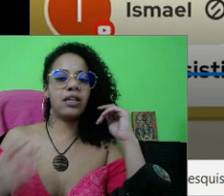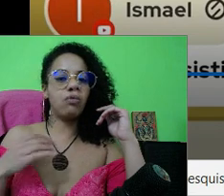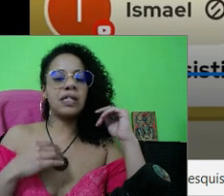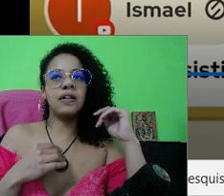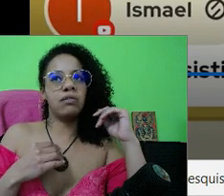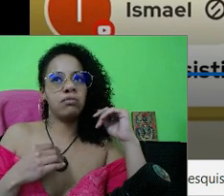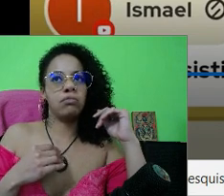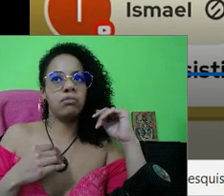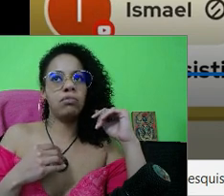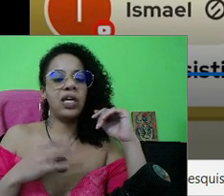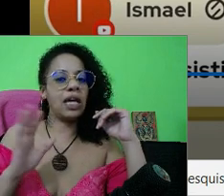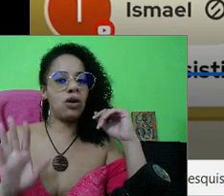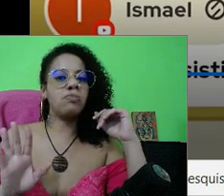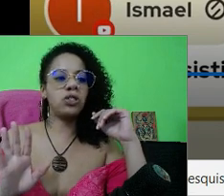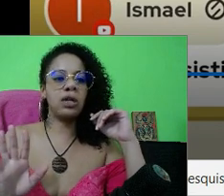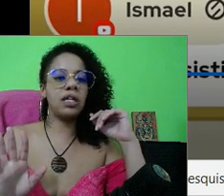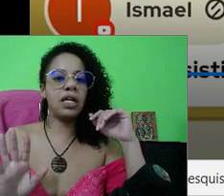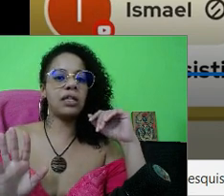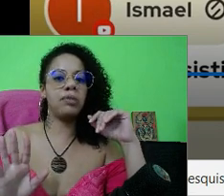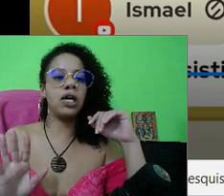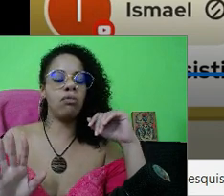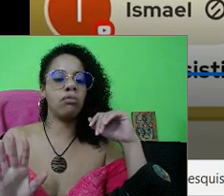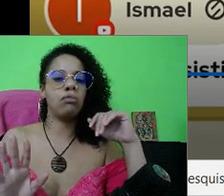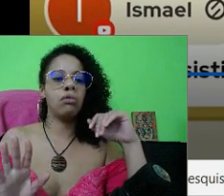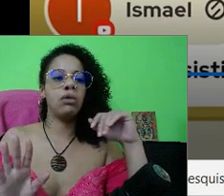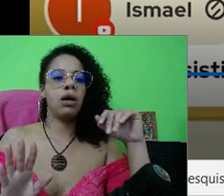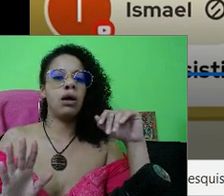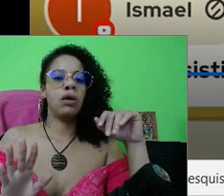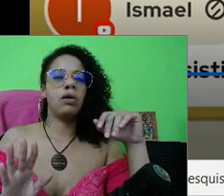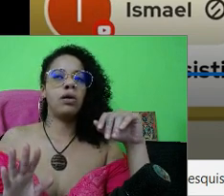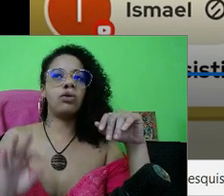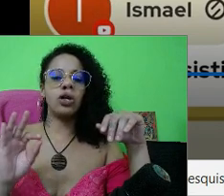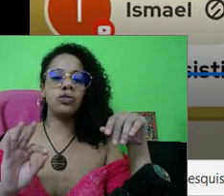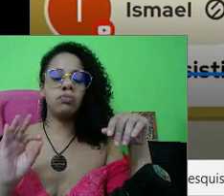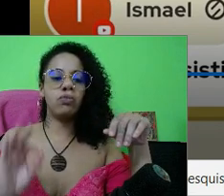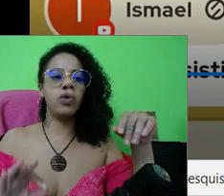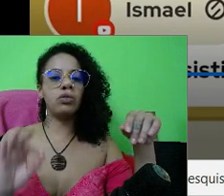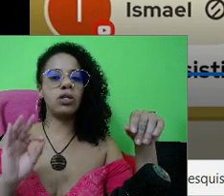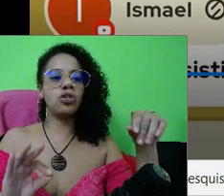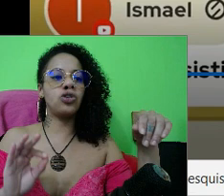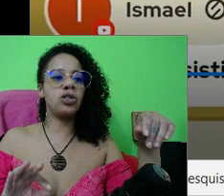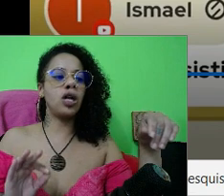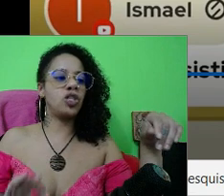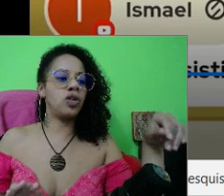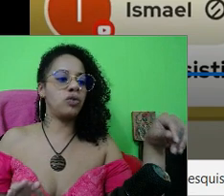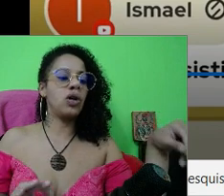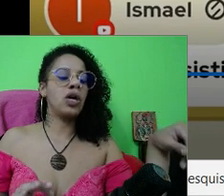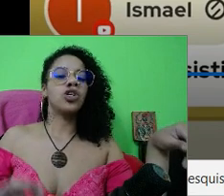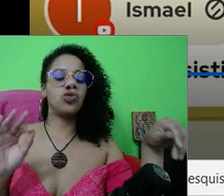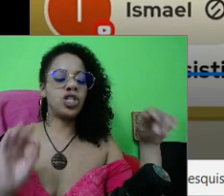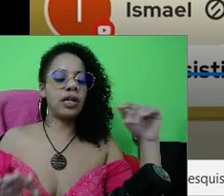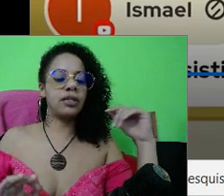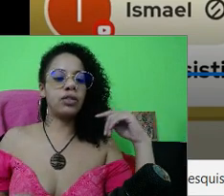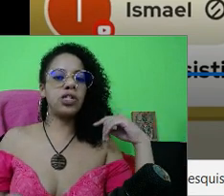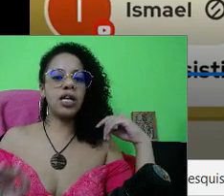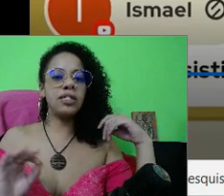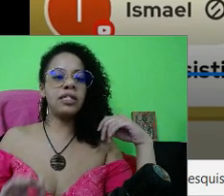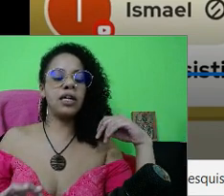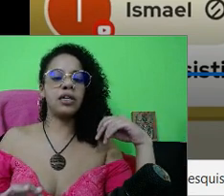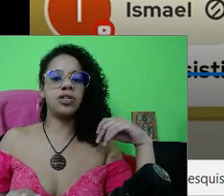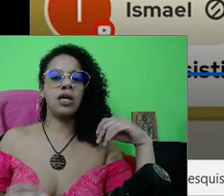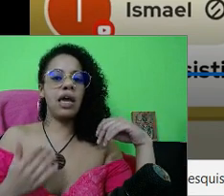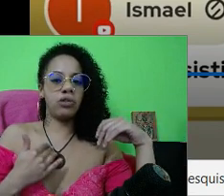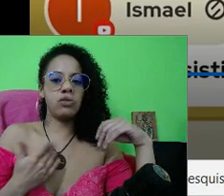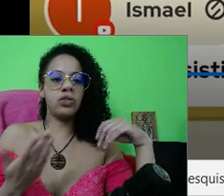então assim ninguém começou essa treta amigão eu gosto muito da Jojo todynho sustenta